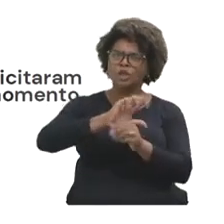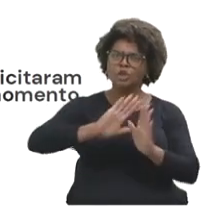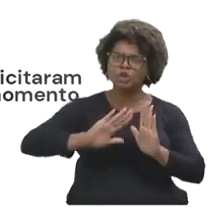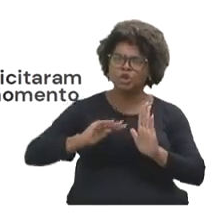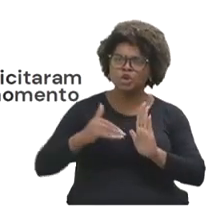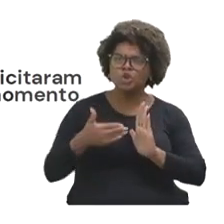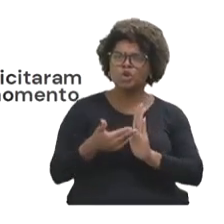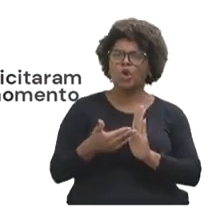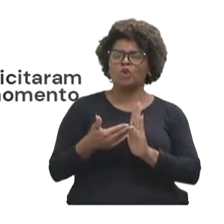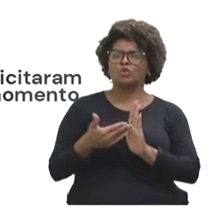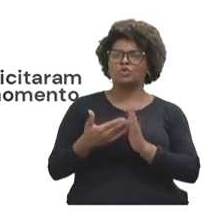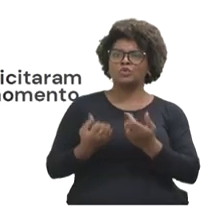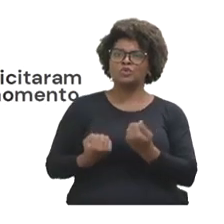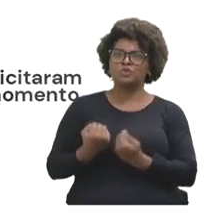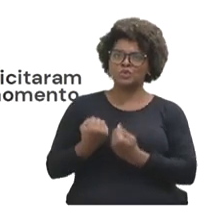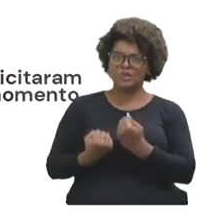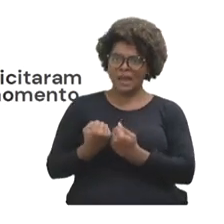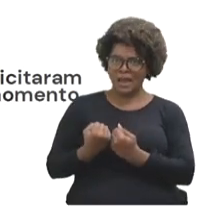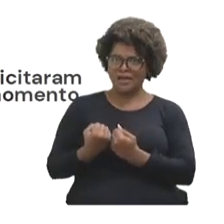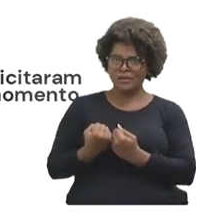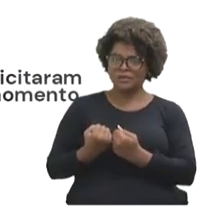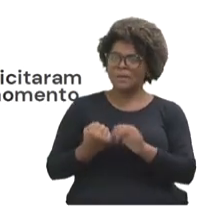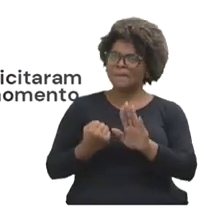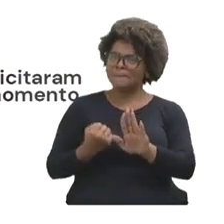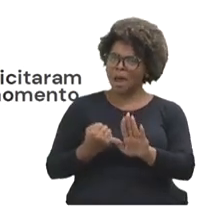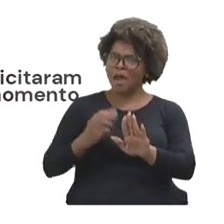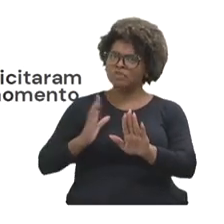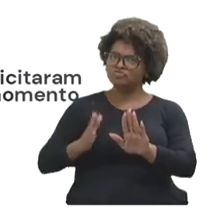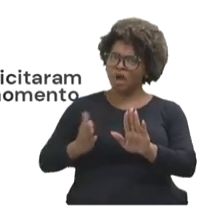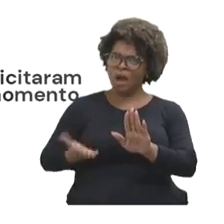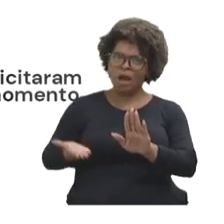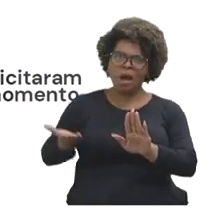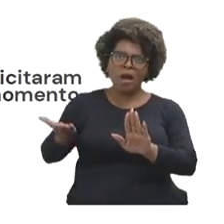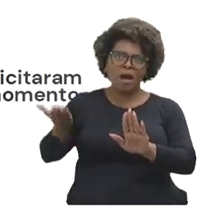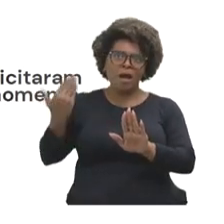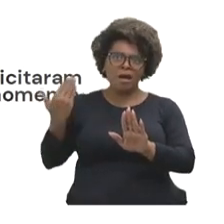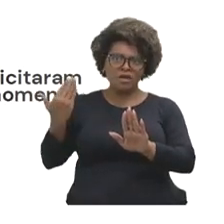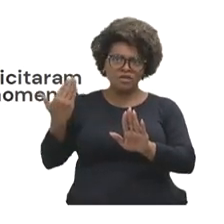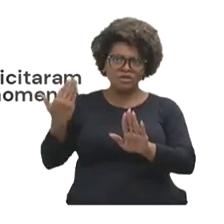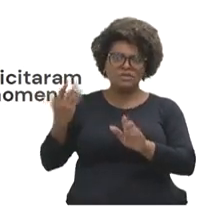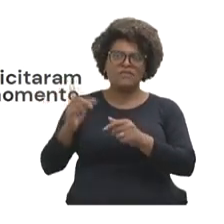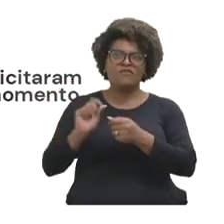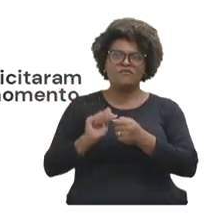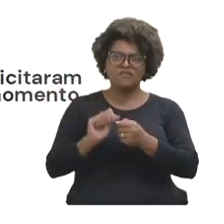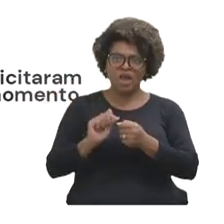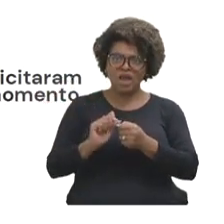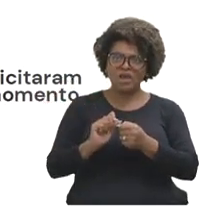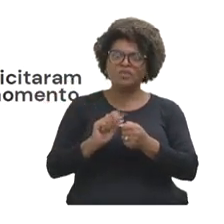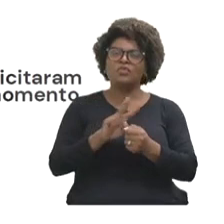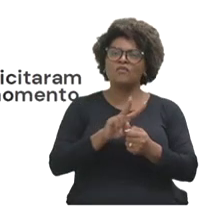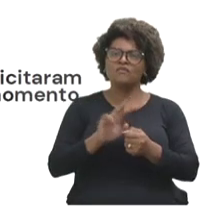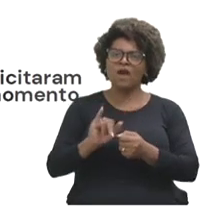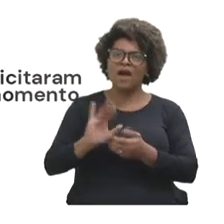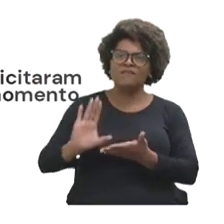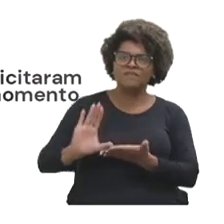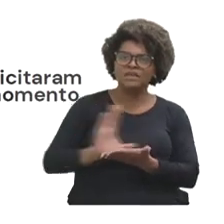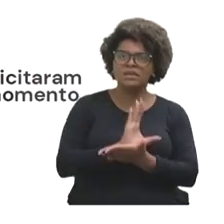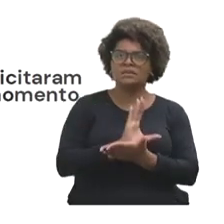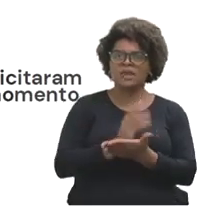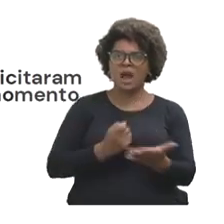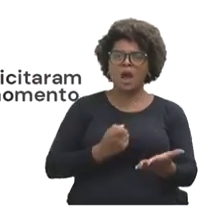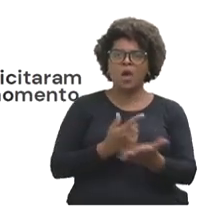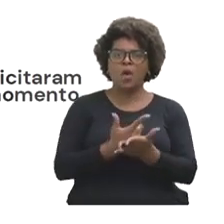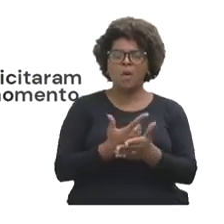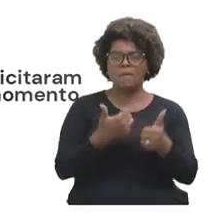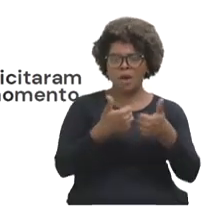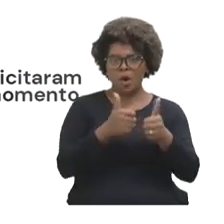diferente do que foi feito lá atrás além de financiar compra do micro-ônibus a gente está pela primeira vez